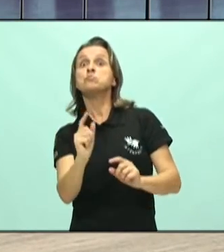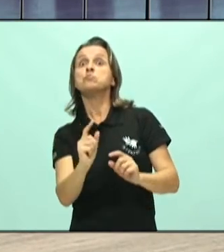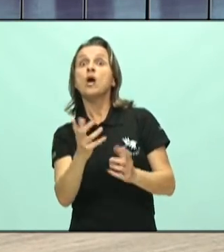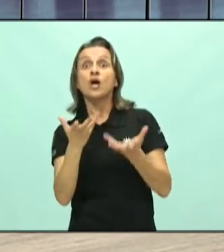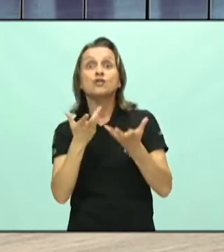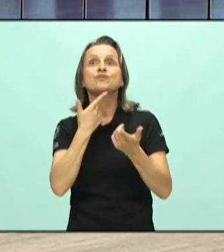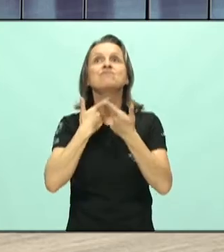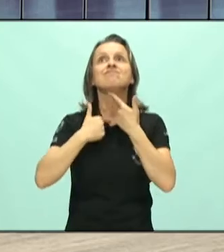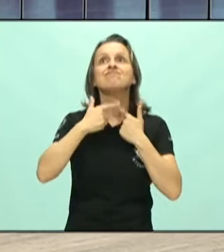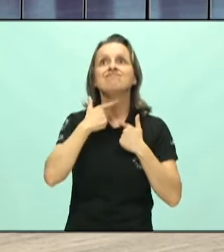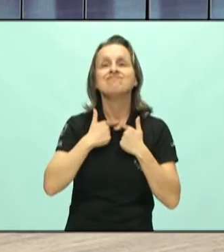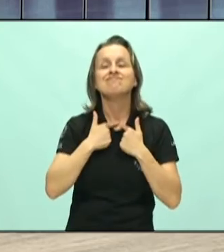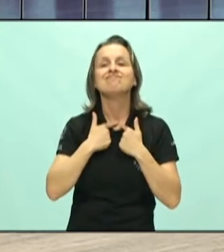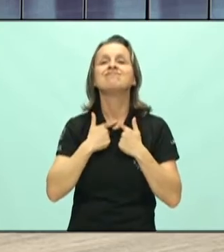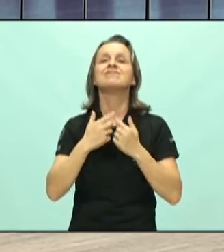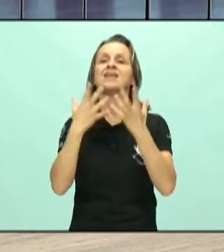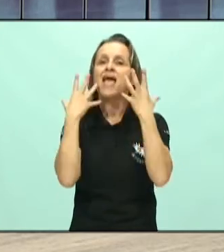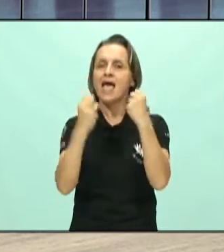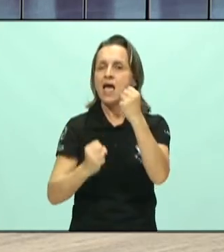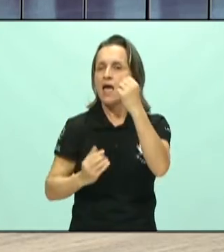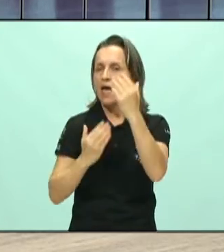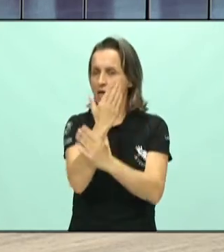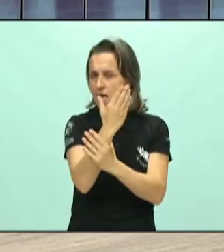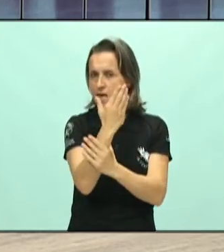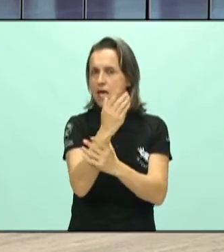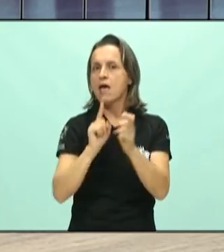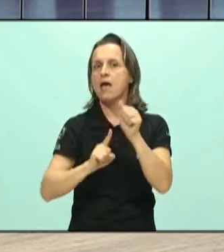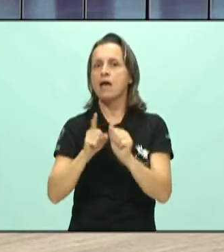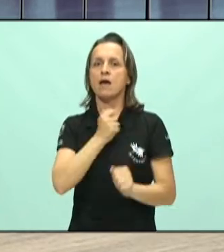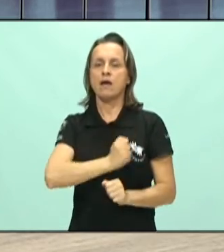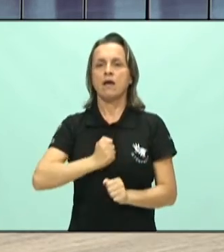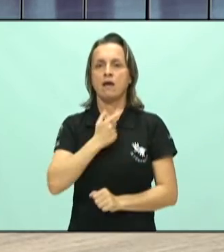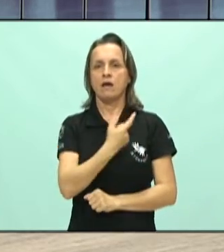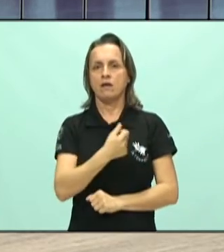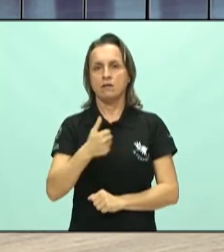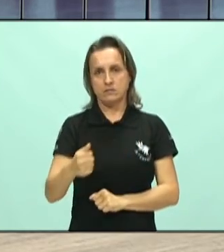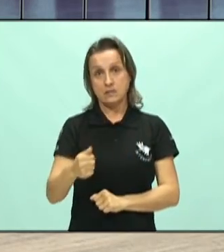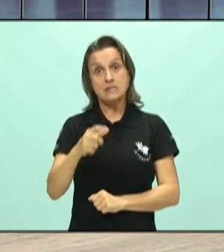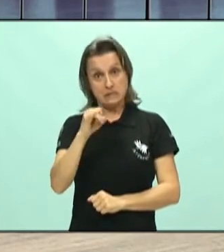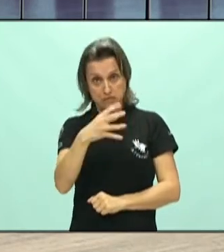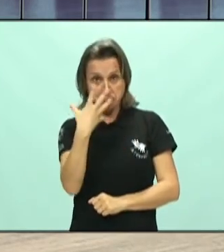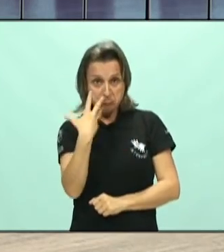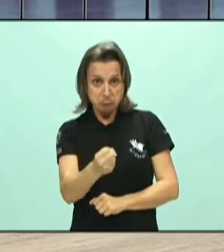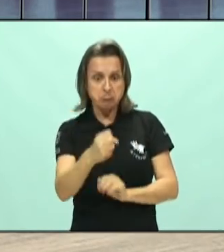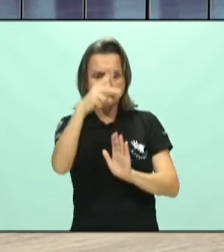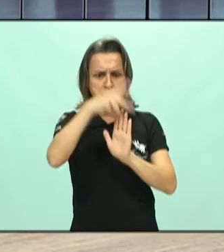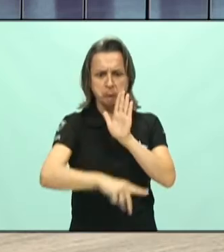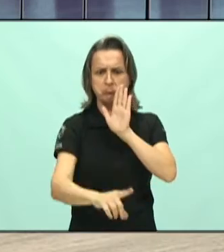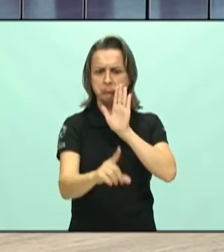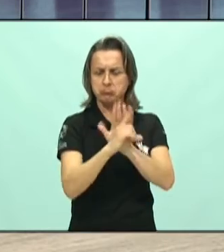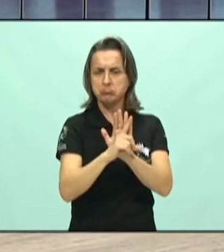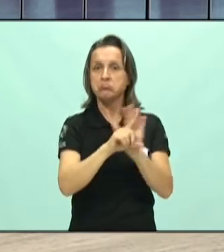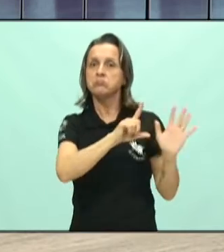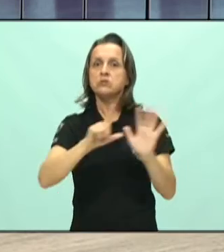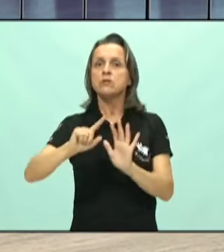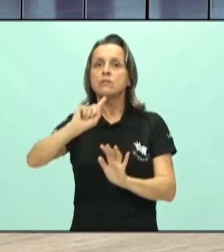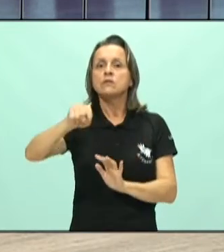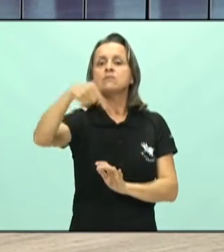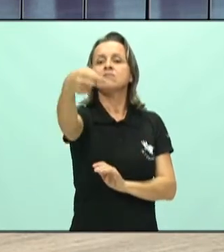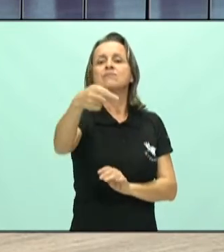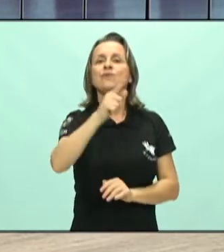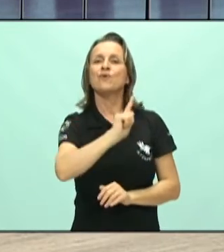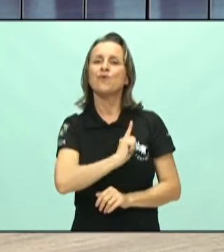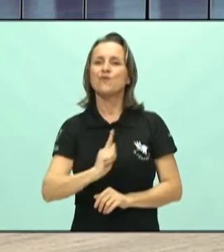agosto de 2017. Convalidou, fez o projeto de lei, na semana seguinte o governo do estado já poderia reduzir